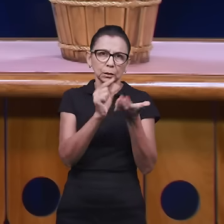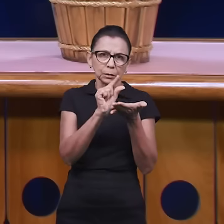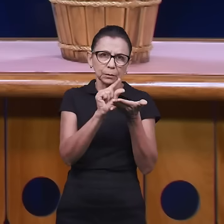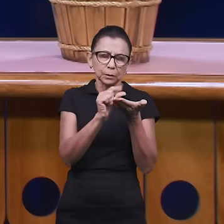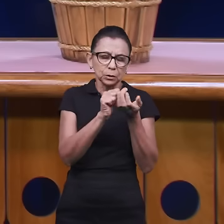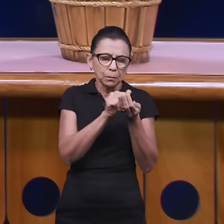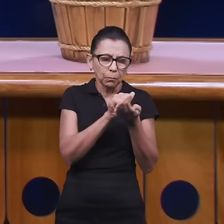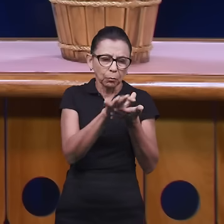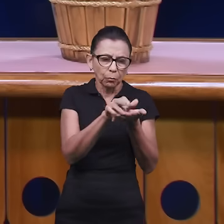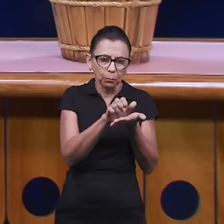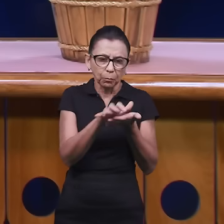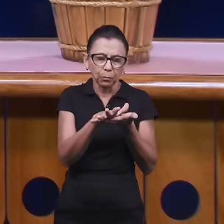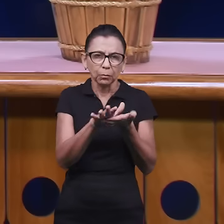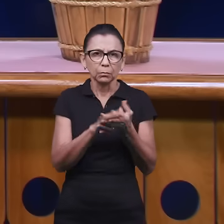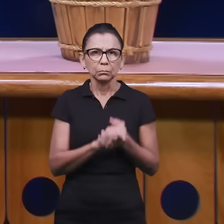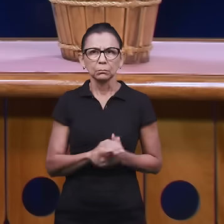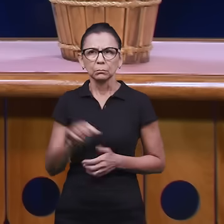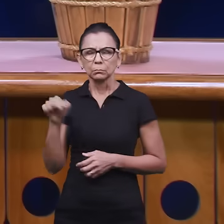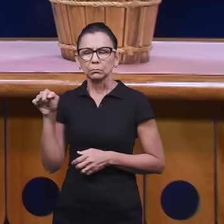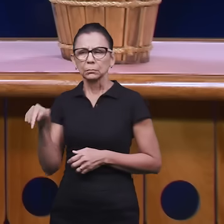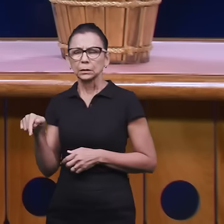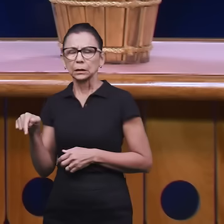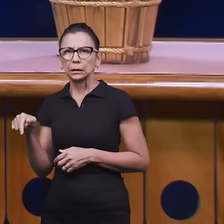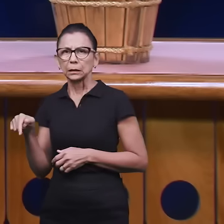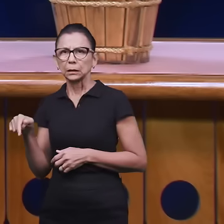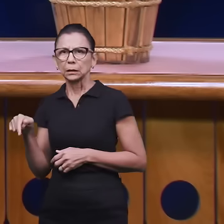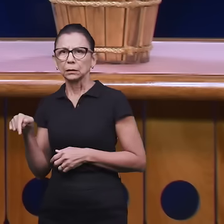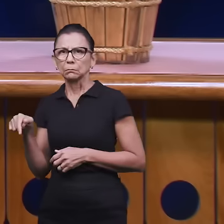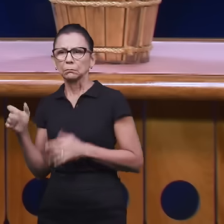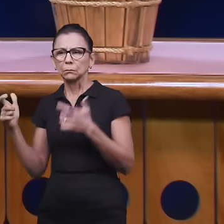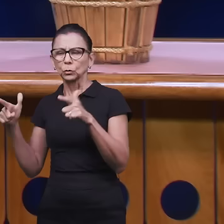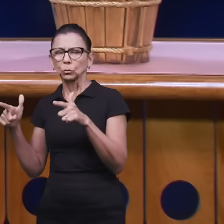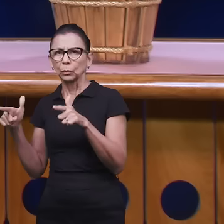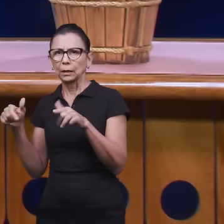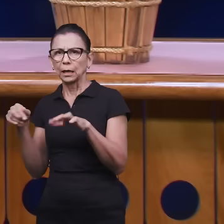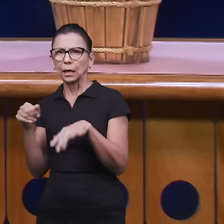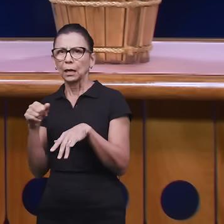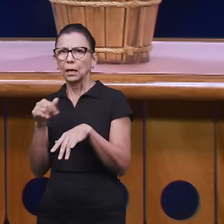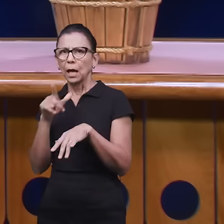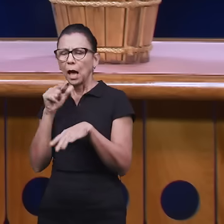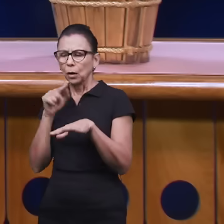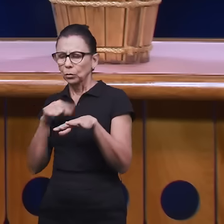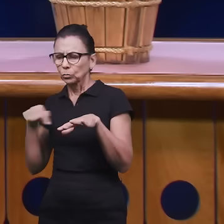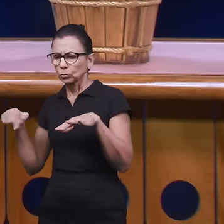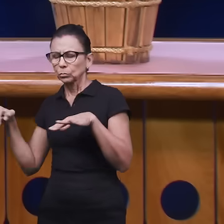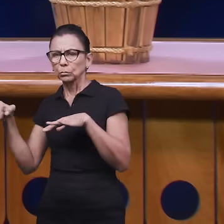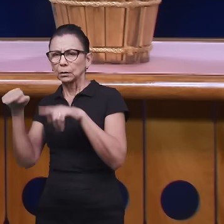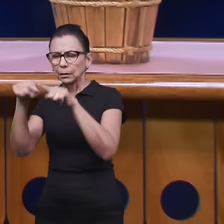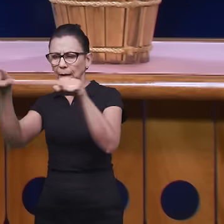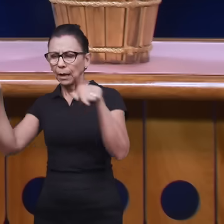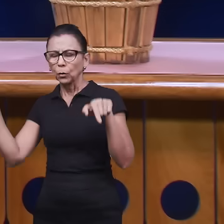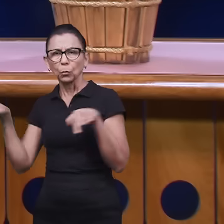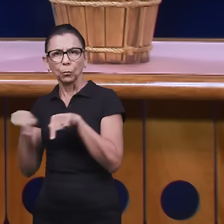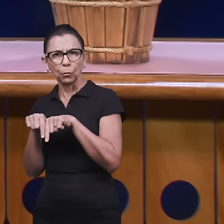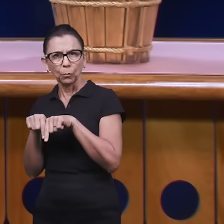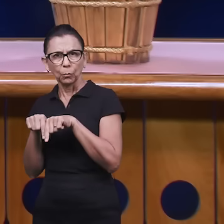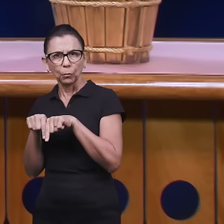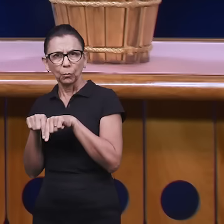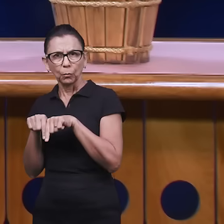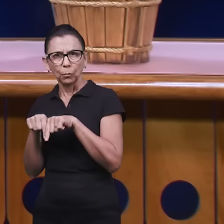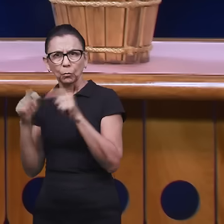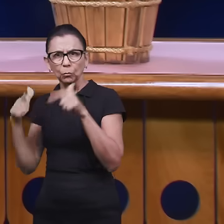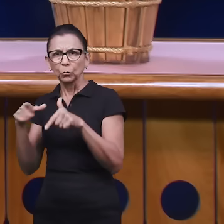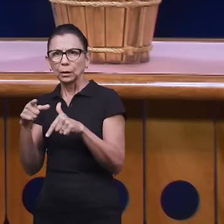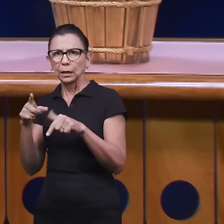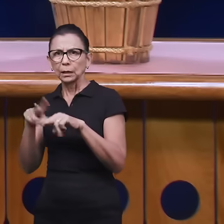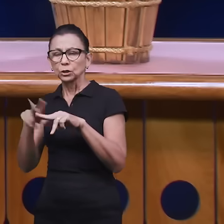é que a palavra que está sendo malhada hoje, a palavra que está sendo trabalhada hoje, na